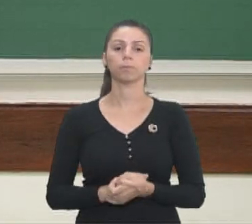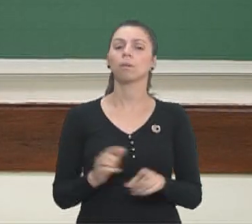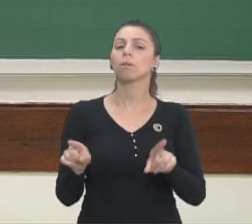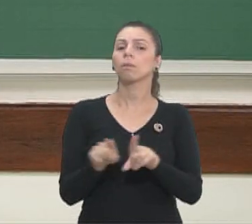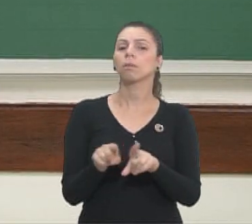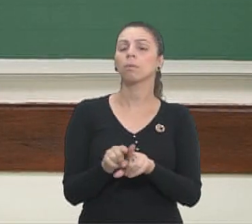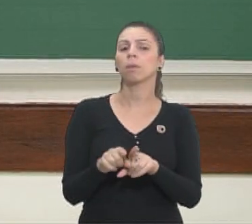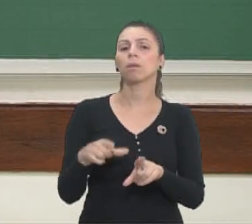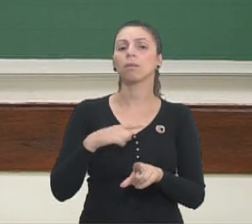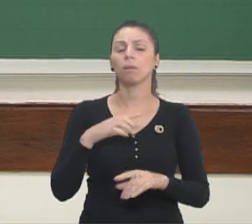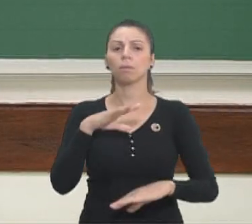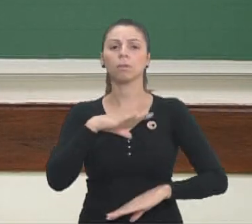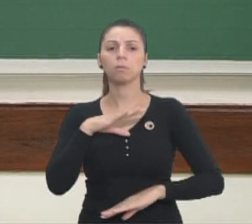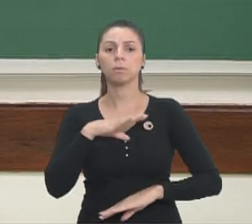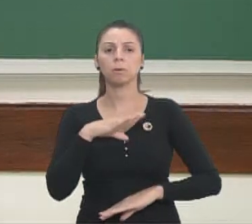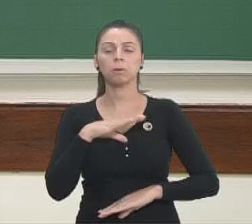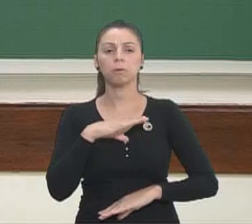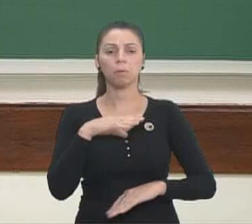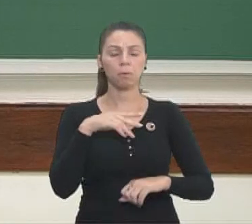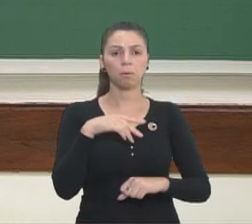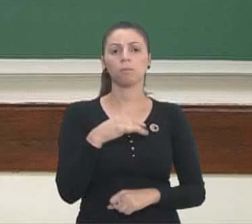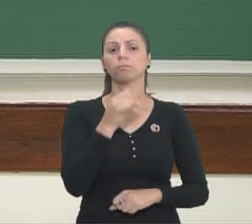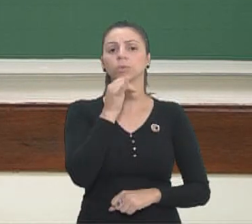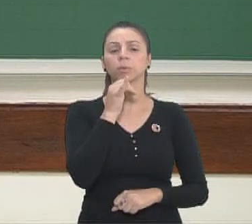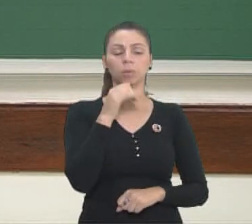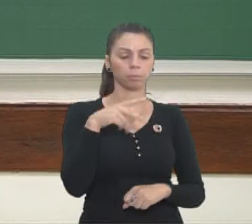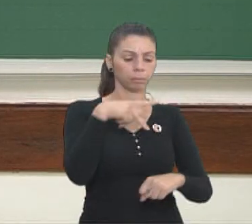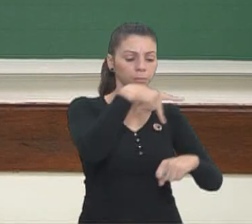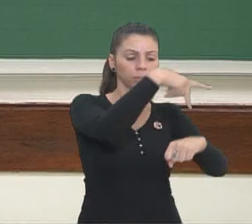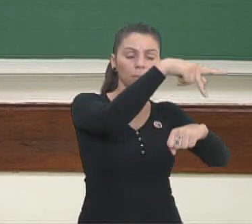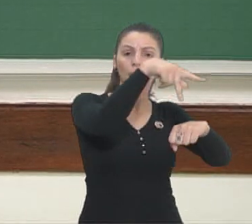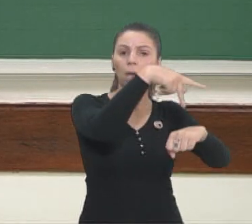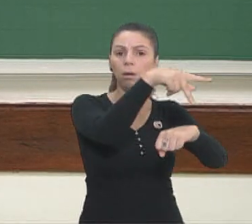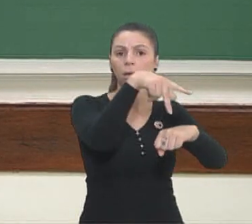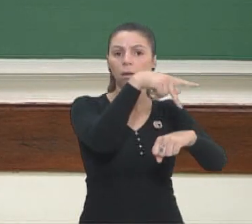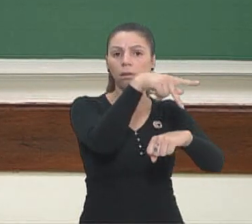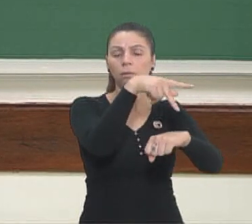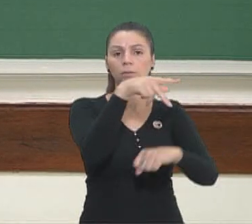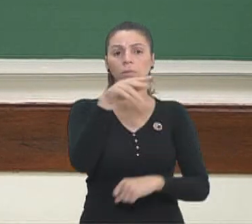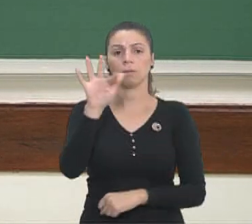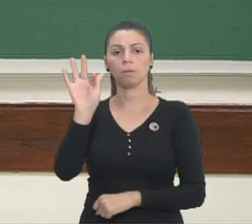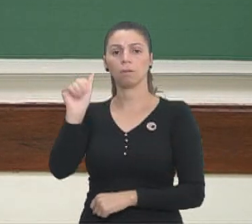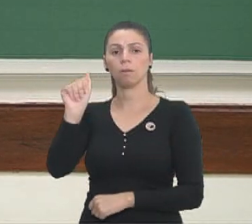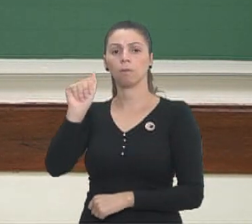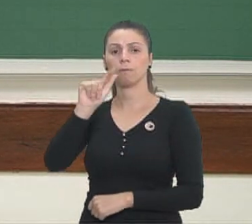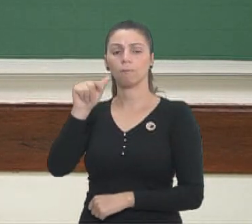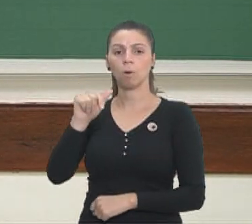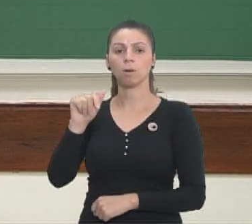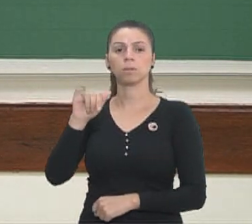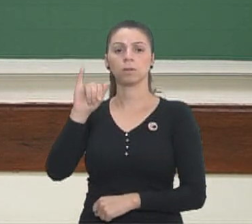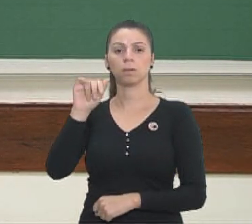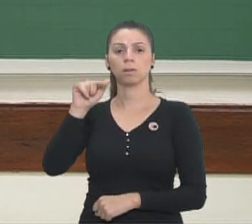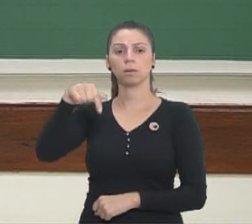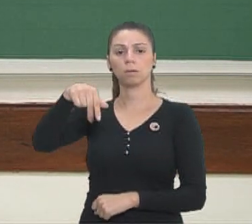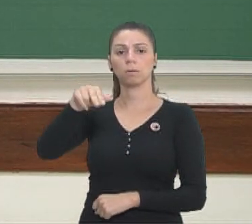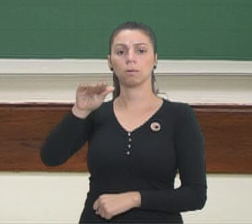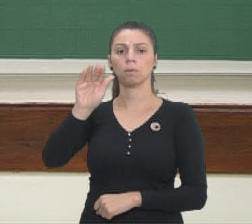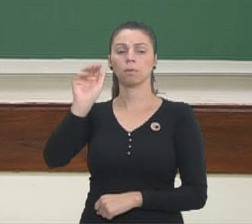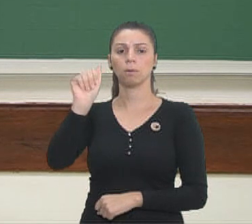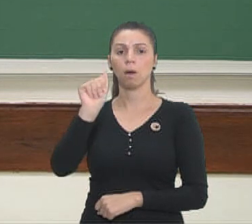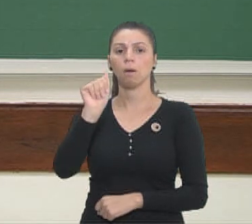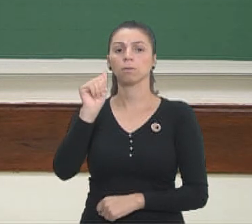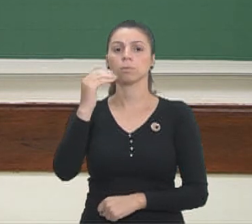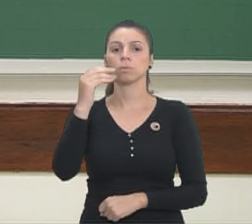migração internacional. Exemplo, em Foz do Iguaçu, muitas vezes as pessoas saem de Foz do Iguaçu, vão